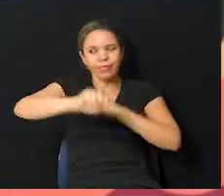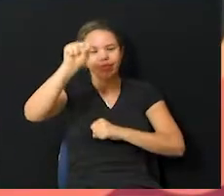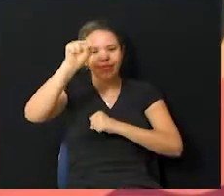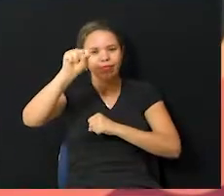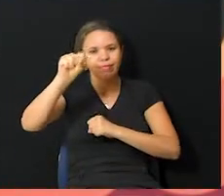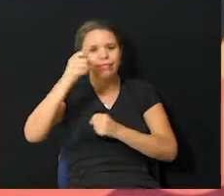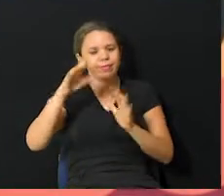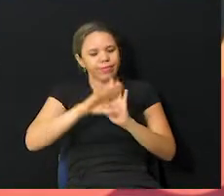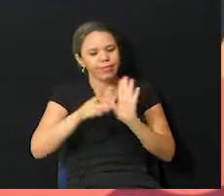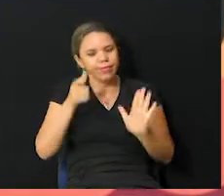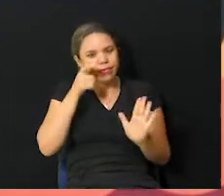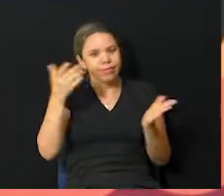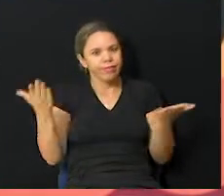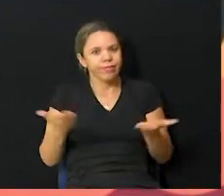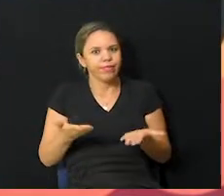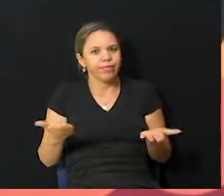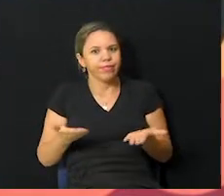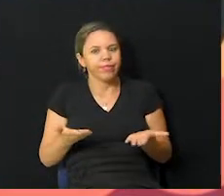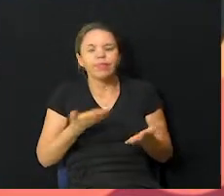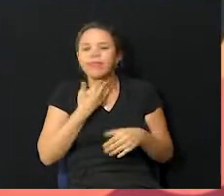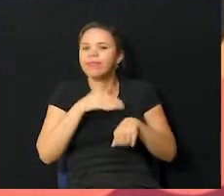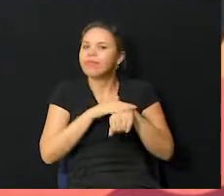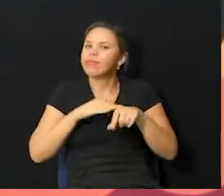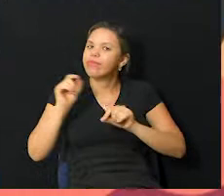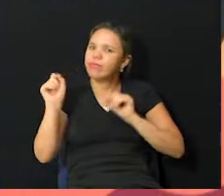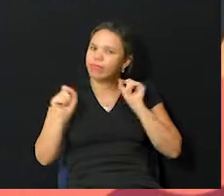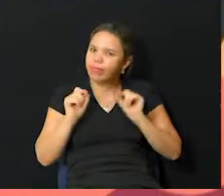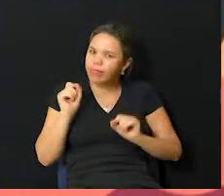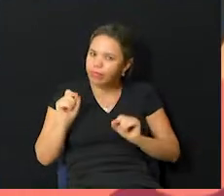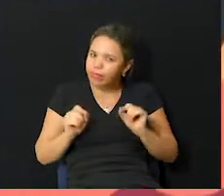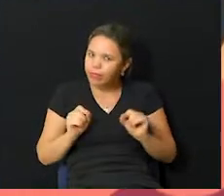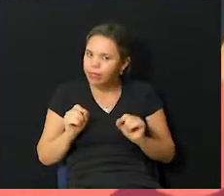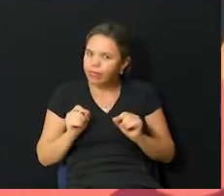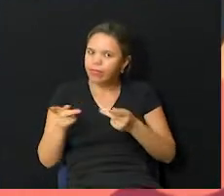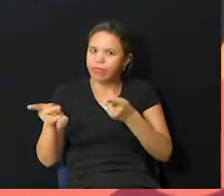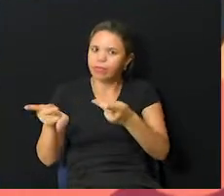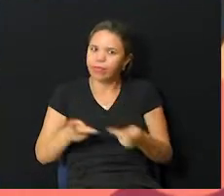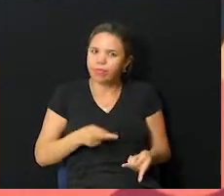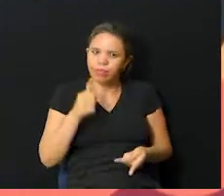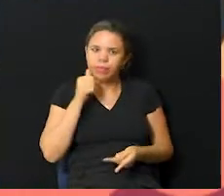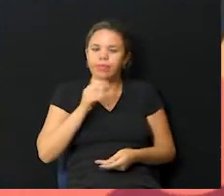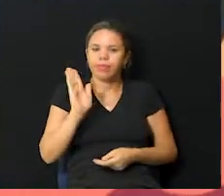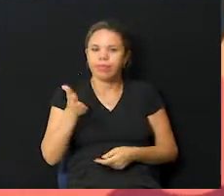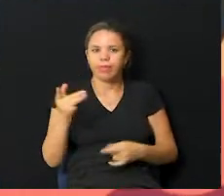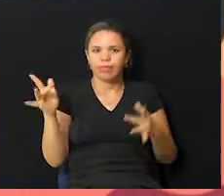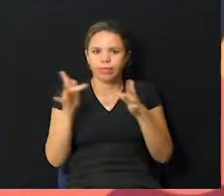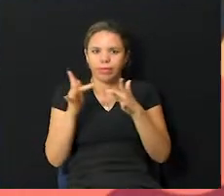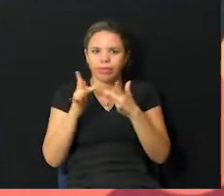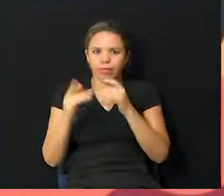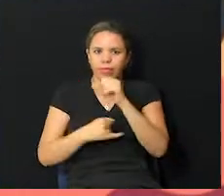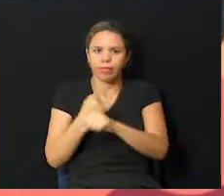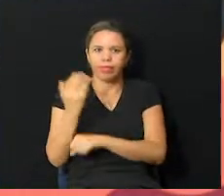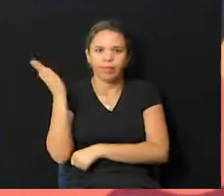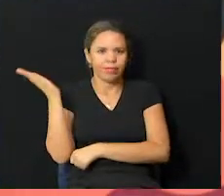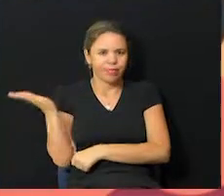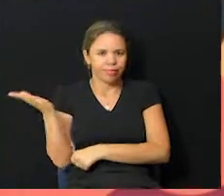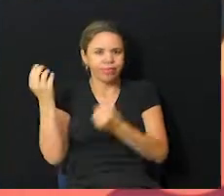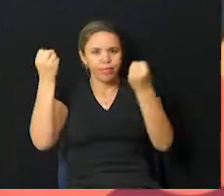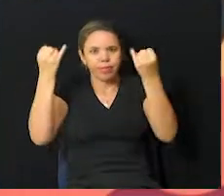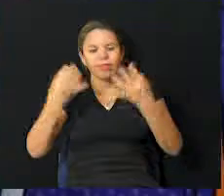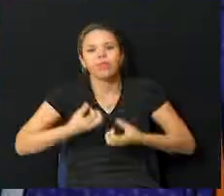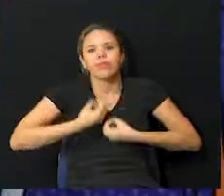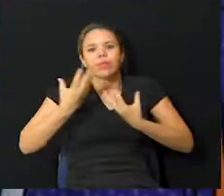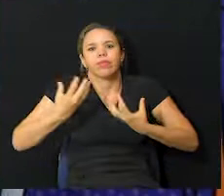Universo Épico no ar, e no programa de hoje, gente, nós vamos bater um papo e a nossa convidada que já está conectada aqui vai falar